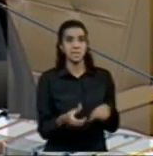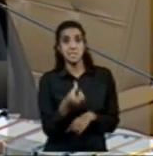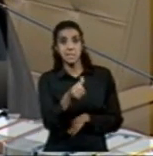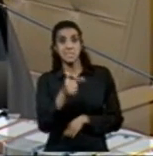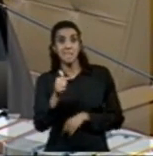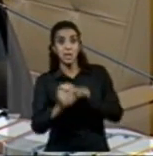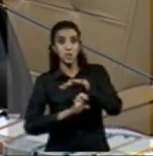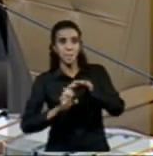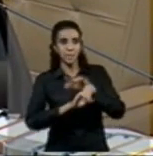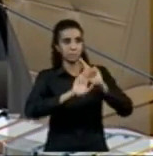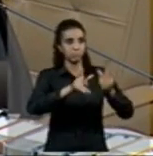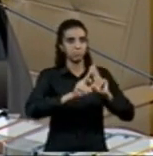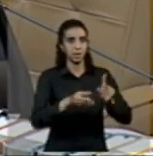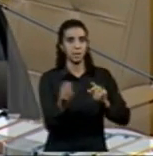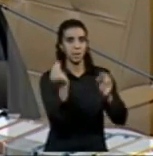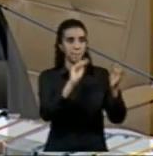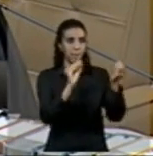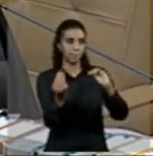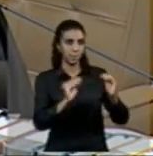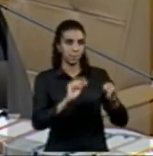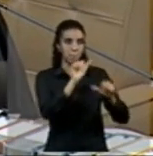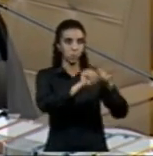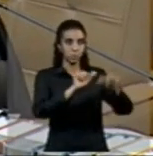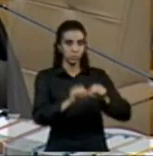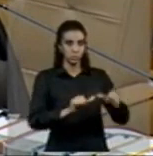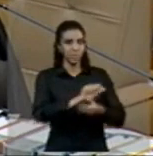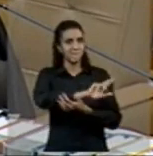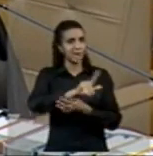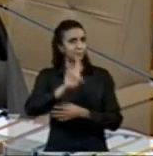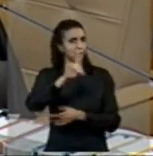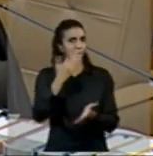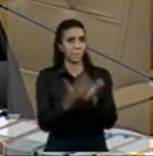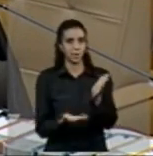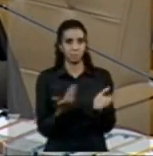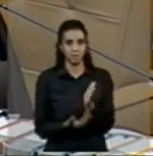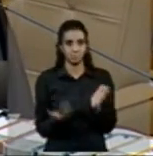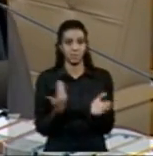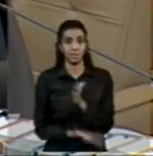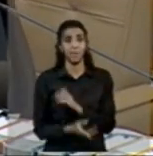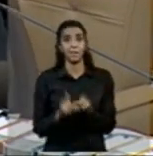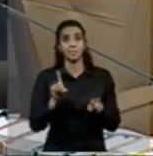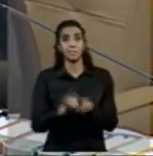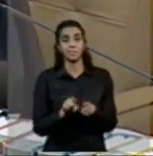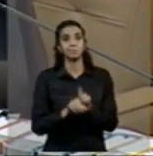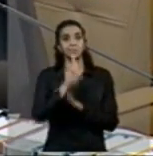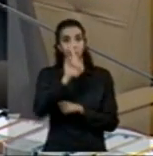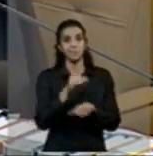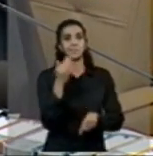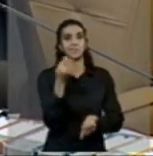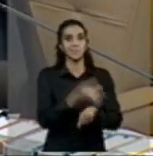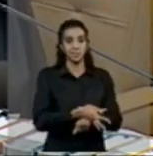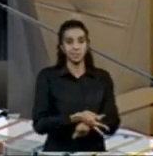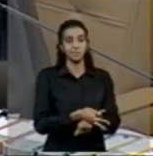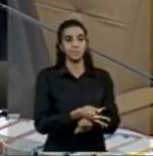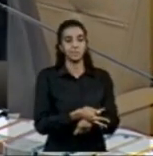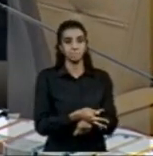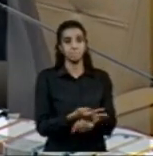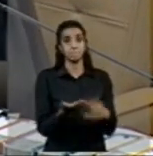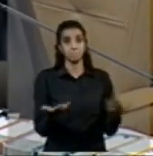6 ou 7 empregadores diferentes e com sérias lesões aos seus direitos, a começar pelo direito a férias, porque terminam quando